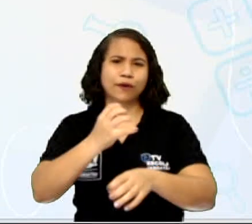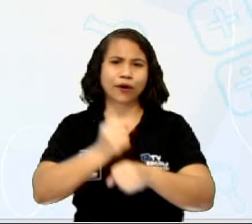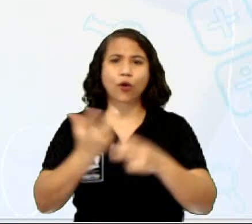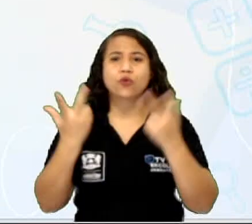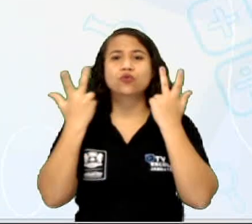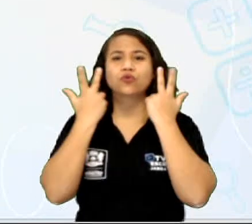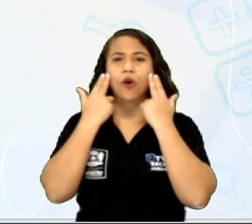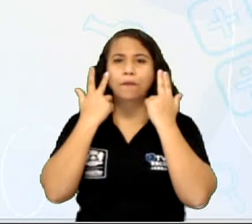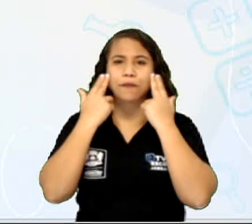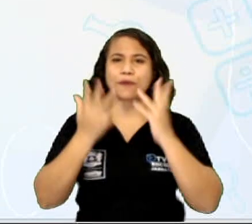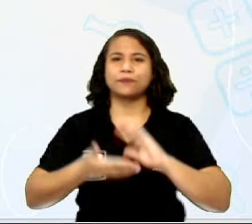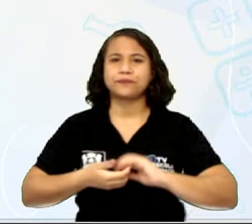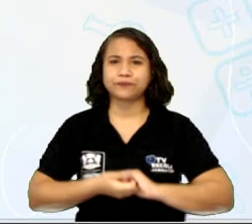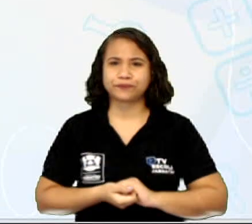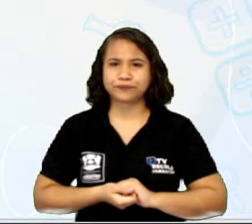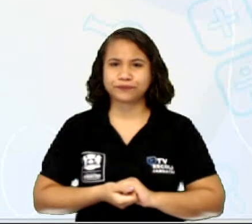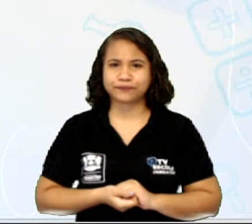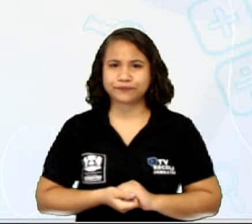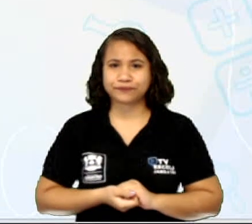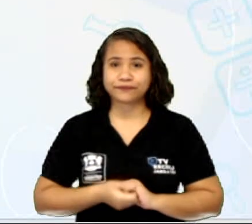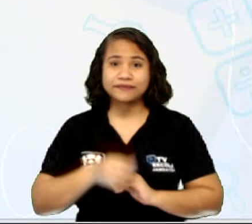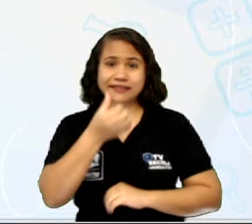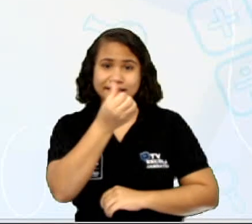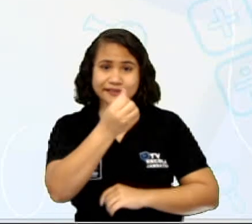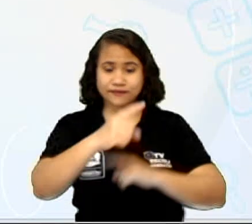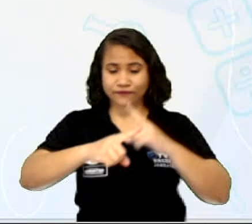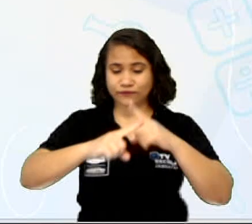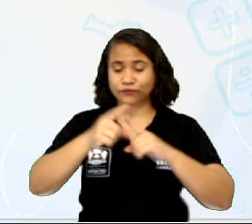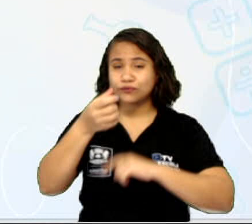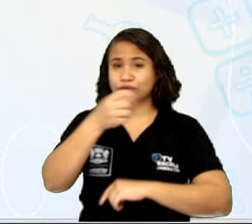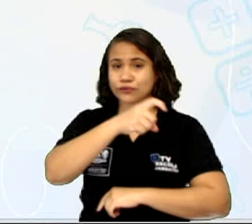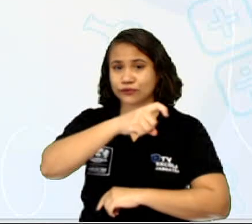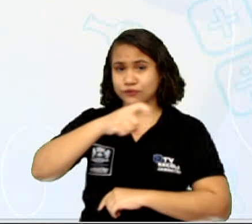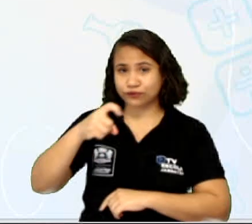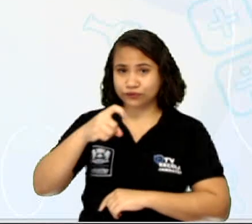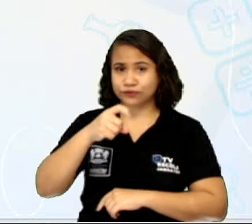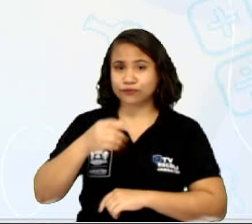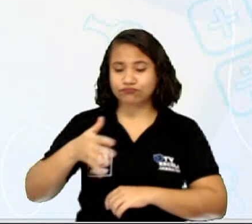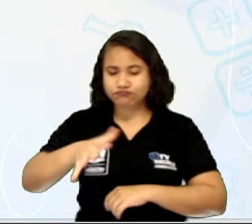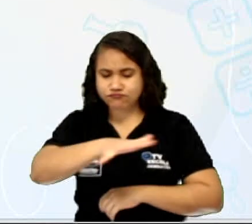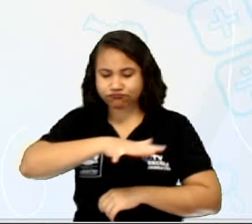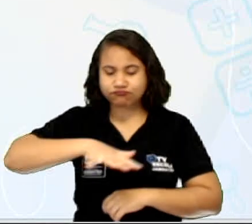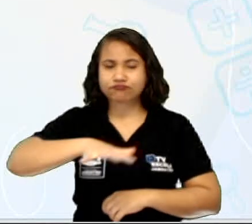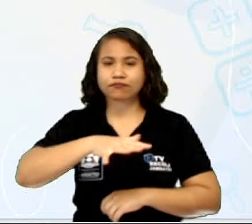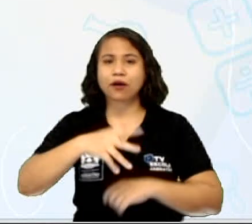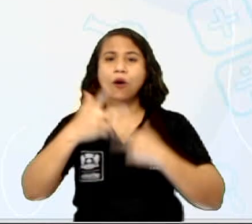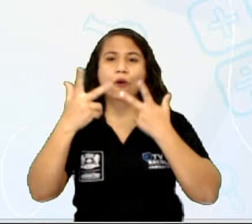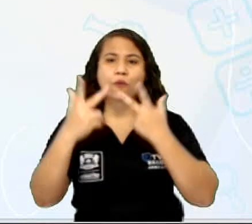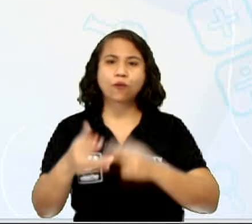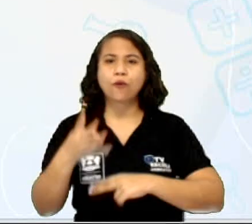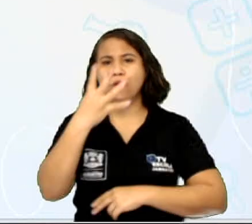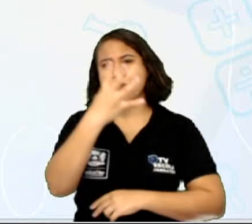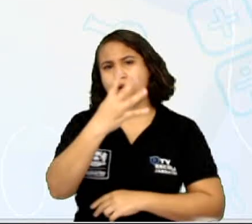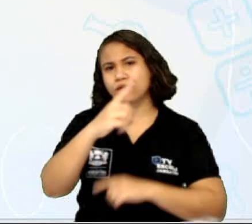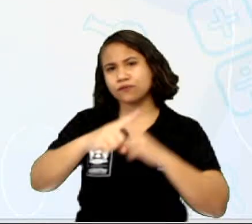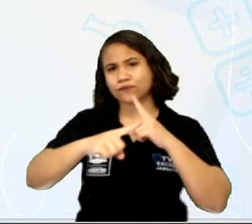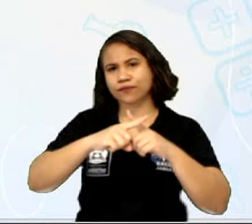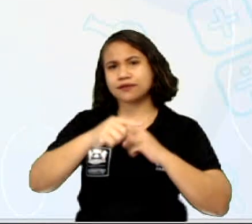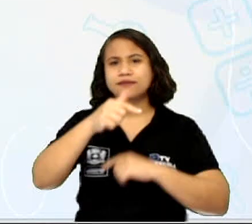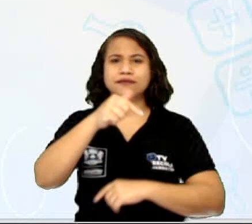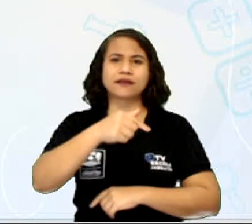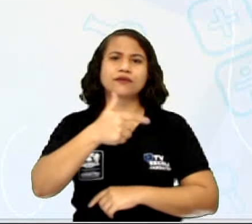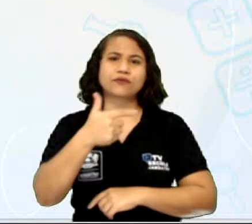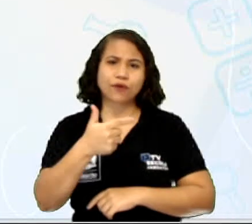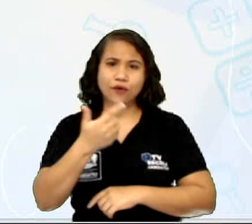Teorema Fundamental das proporções seis vezes x produto dos meios é igual a quatro vezes 72 que o